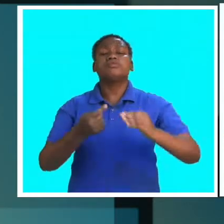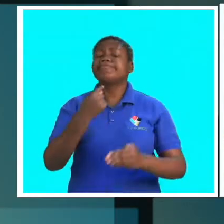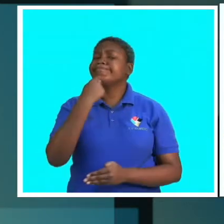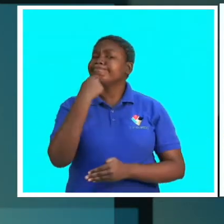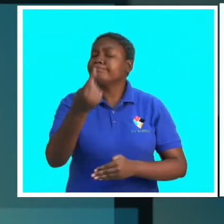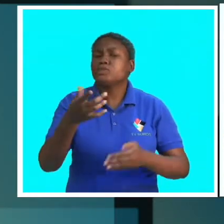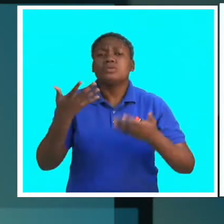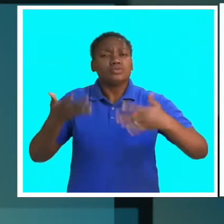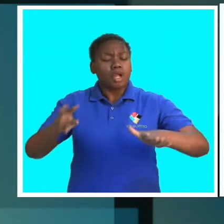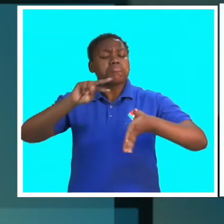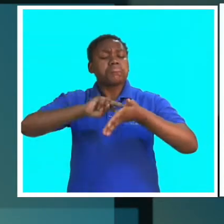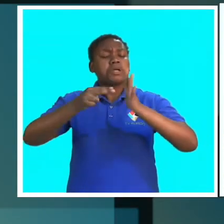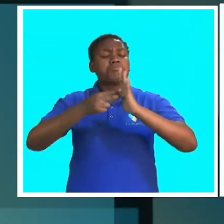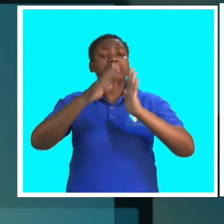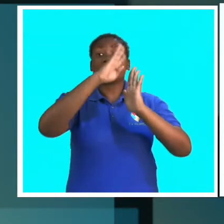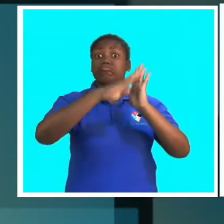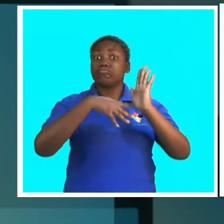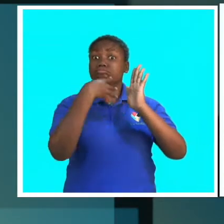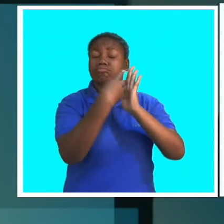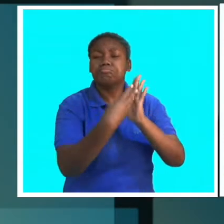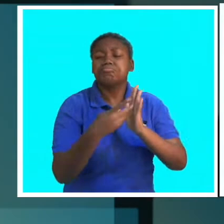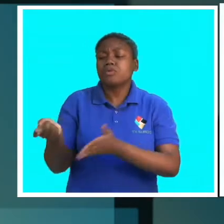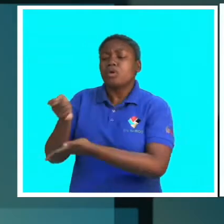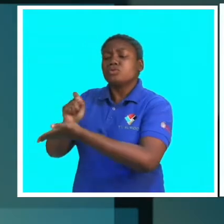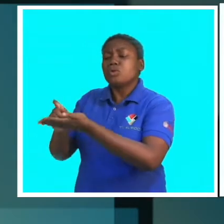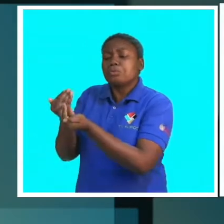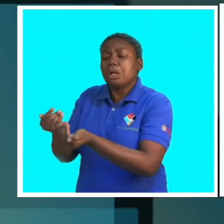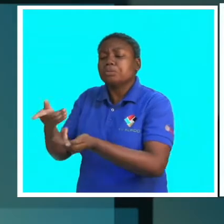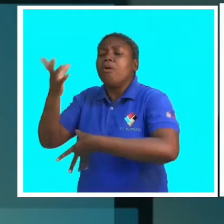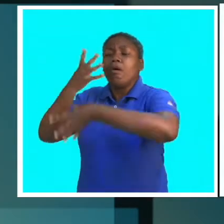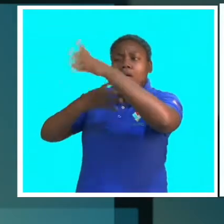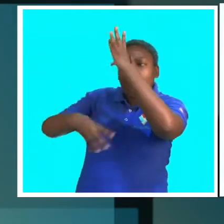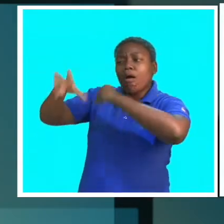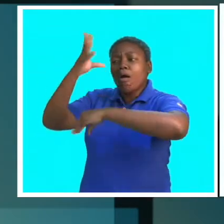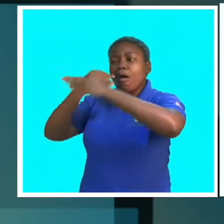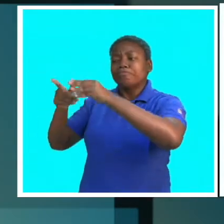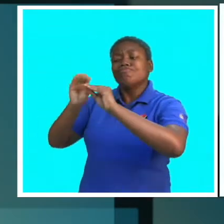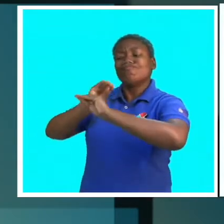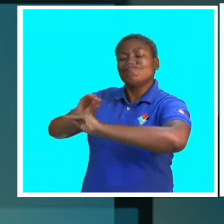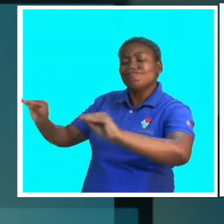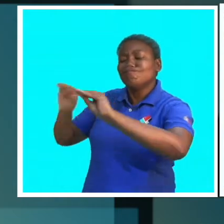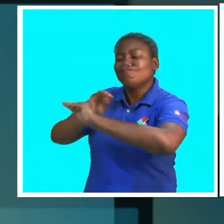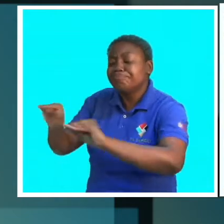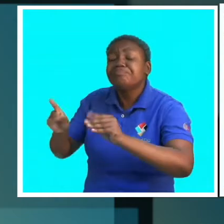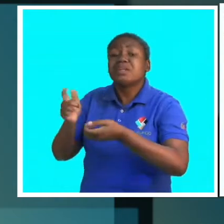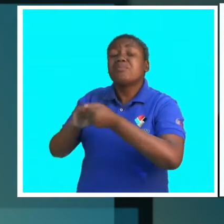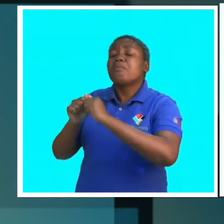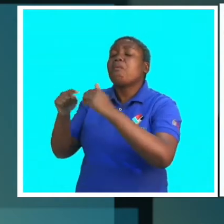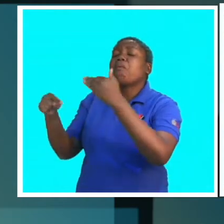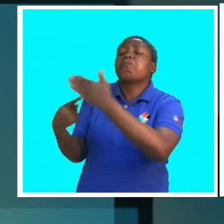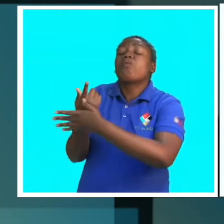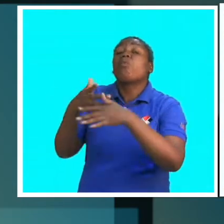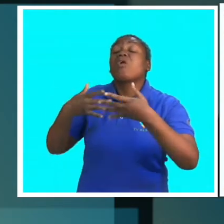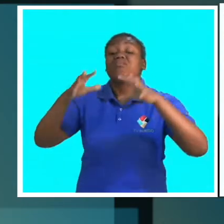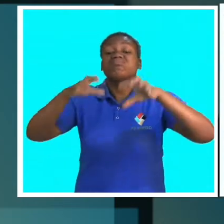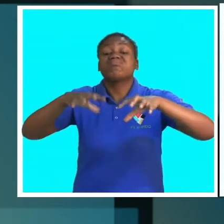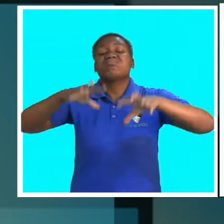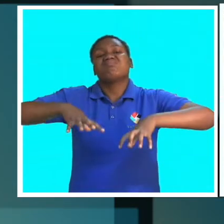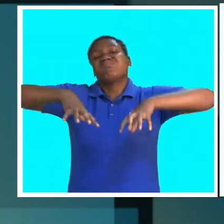Apesar desse plano ser traçado, a professora Janka vê que o processo de recuperação do tempo perdido será complicado,